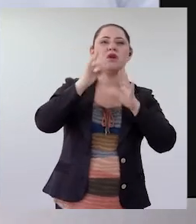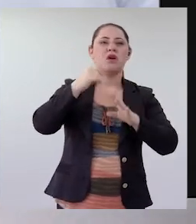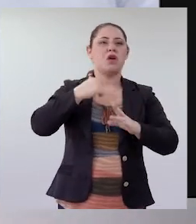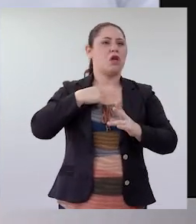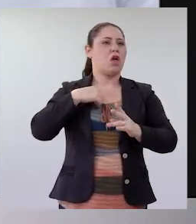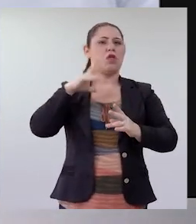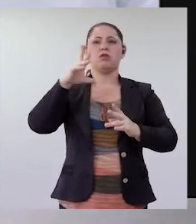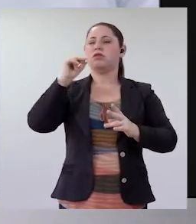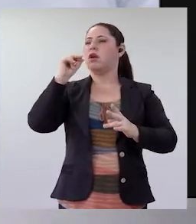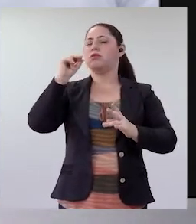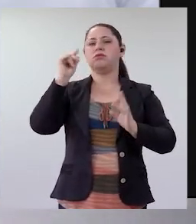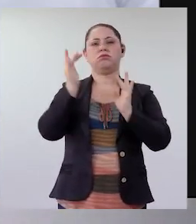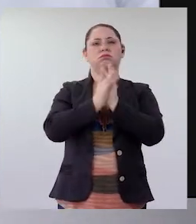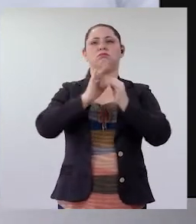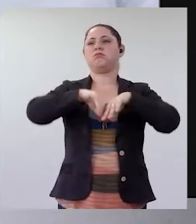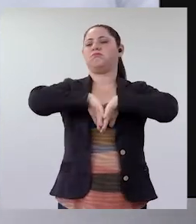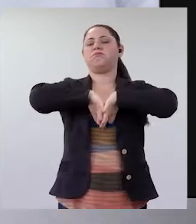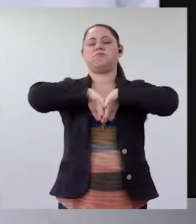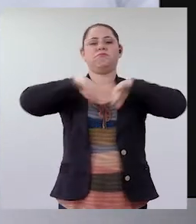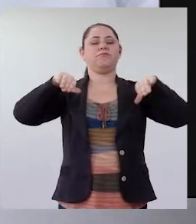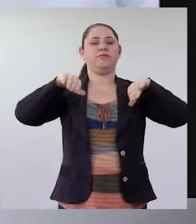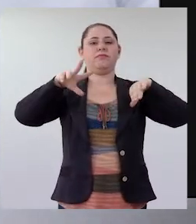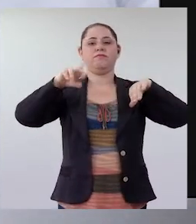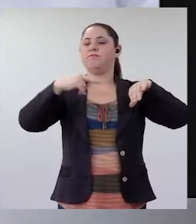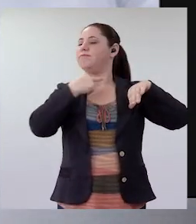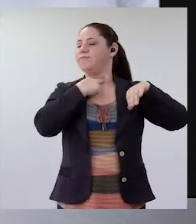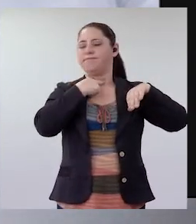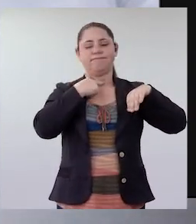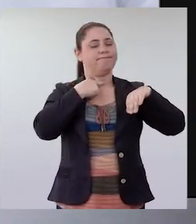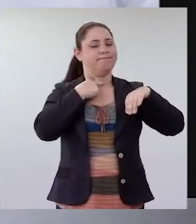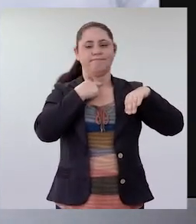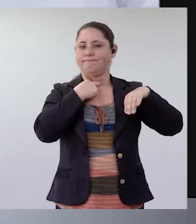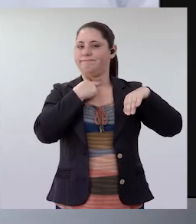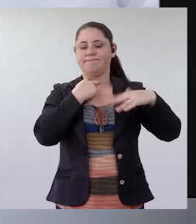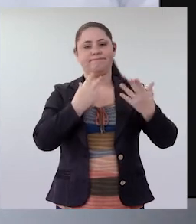que eu não dou o divórcio. Isso não é possível. Né?